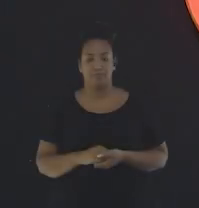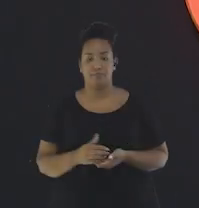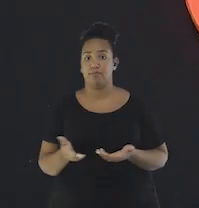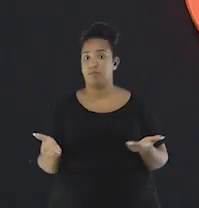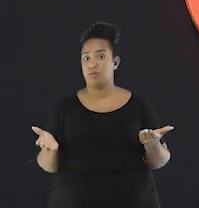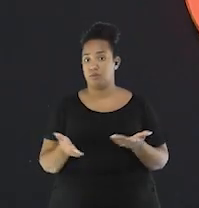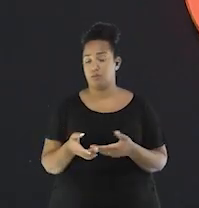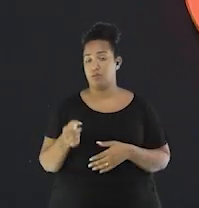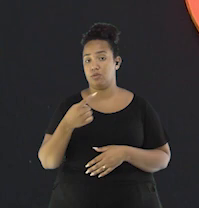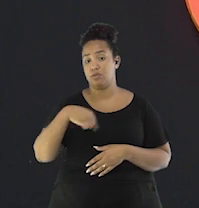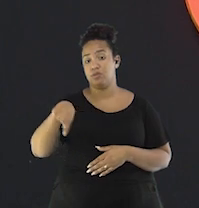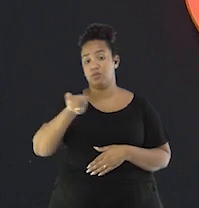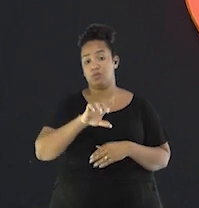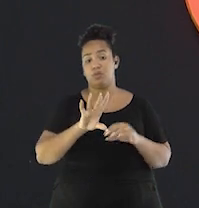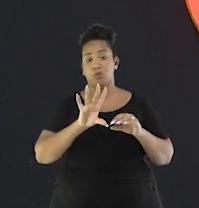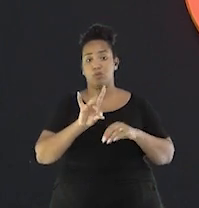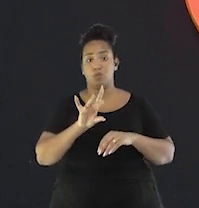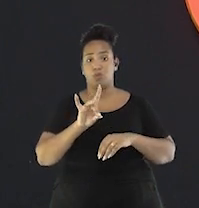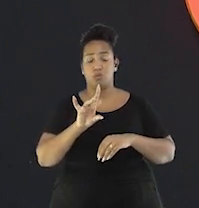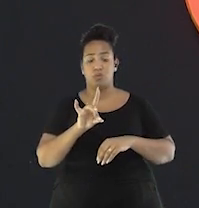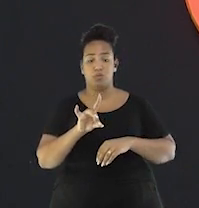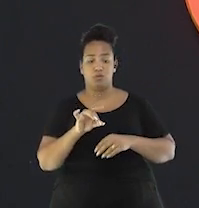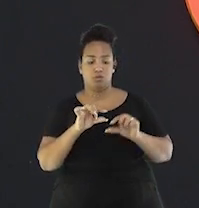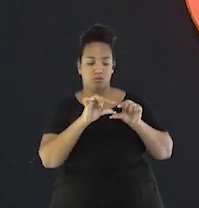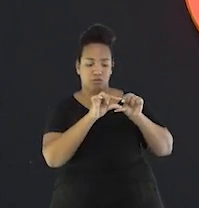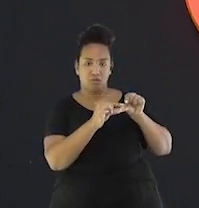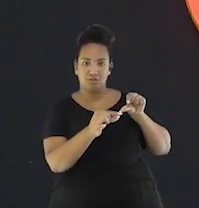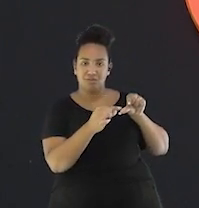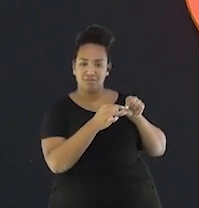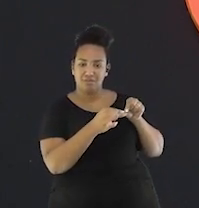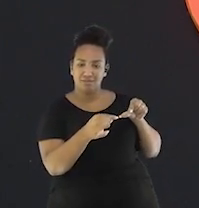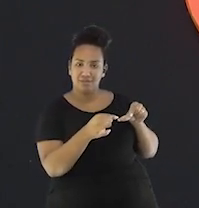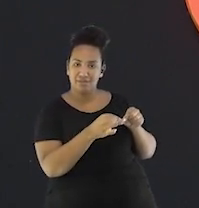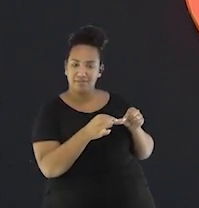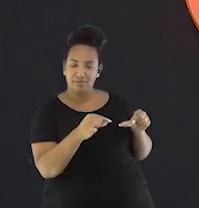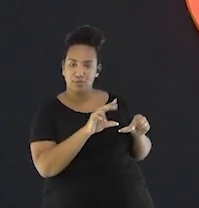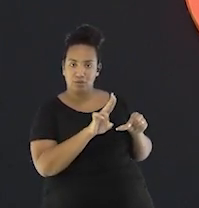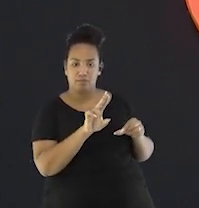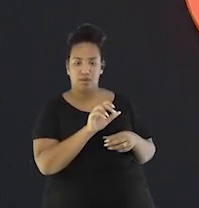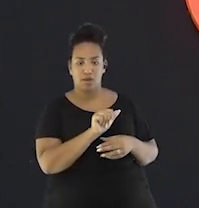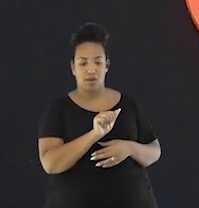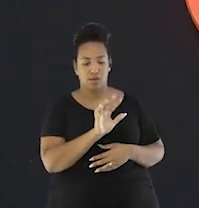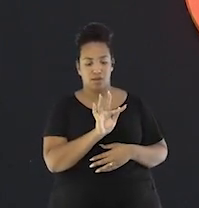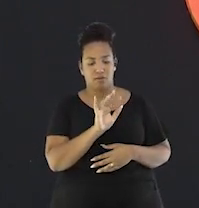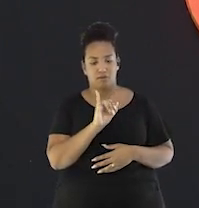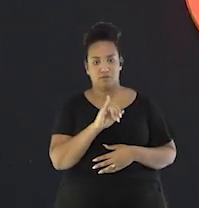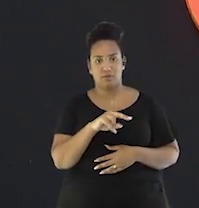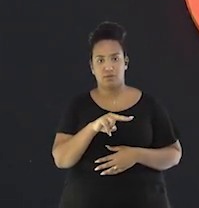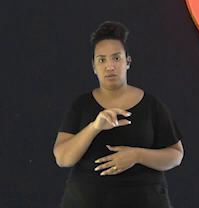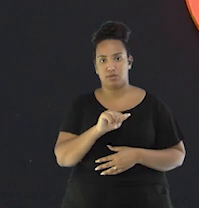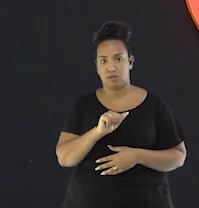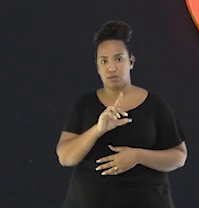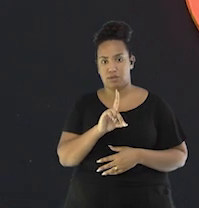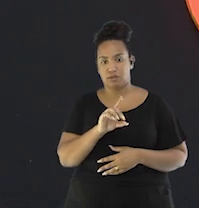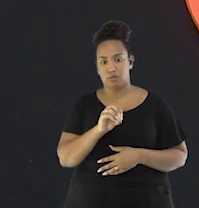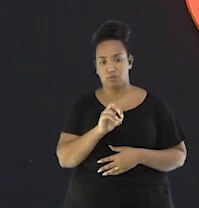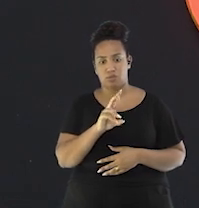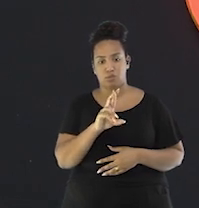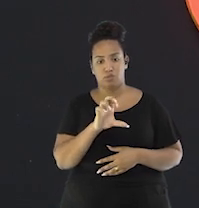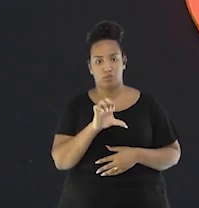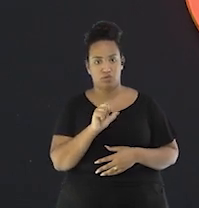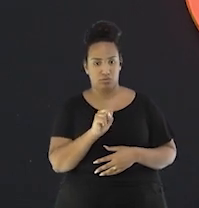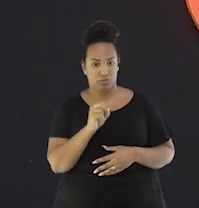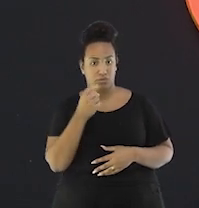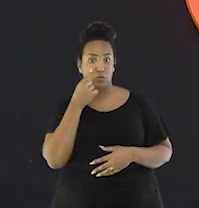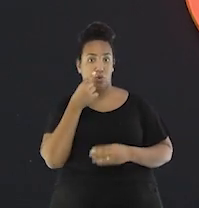Agora, nós vamos fazer os afinadores do ukulele. Entre uma camada e outra do braço, nós vamos colocar dessa forma.